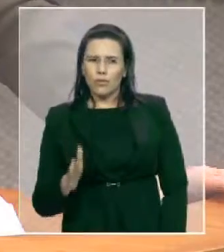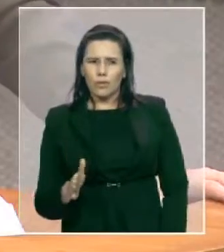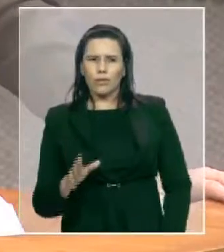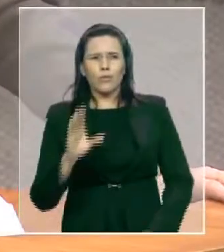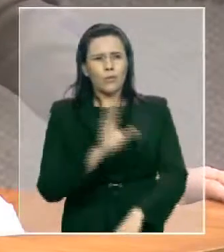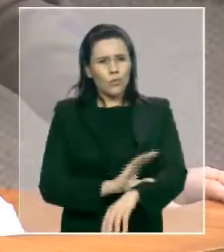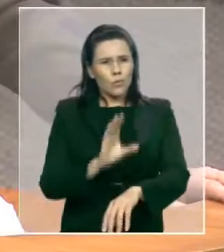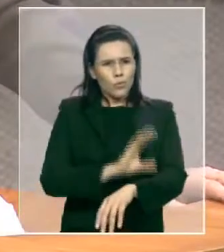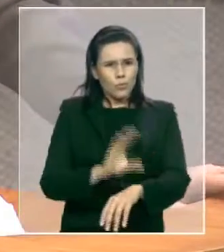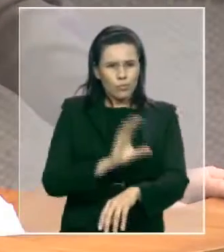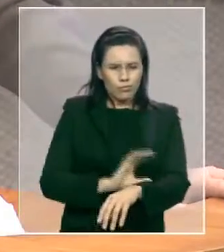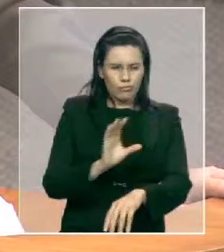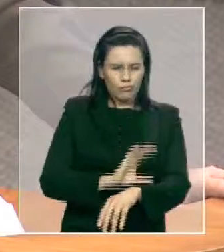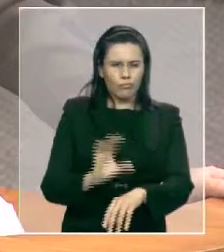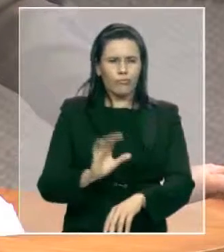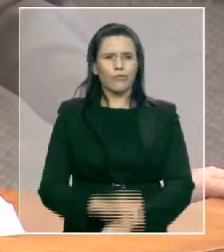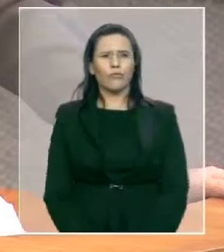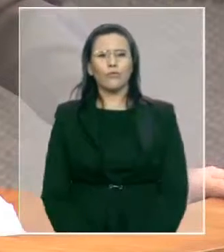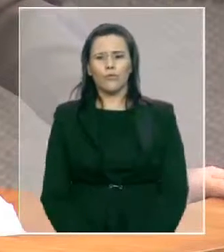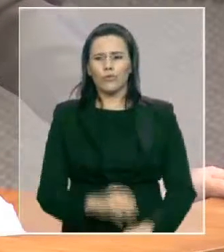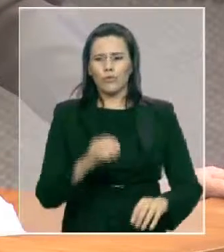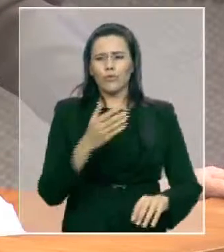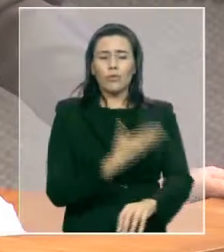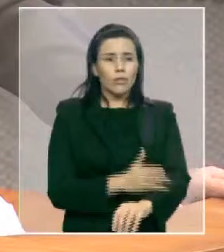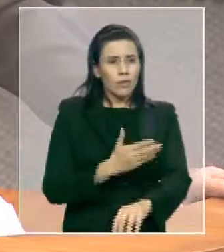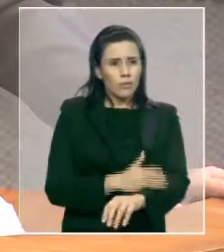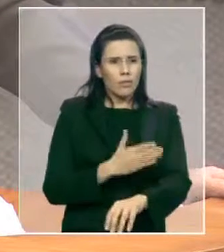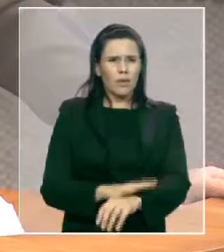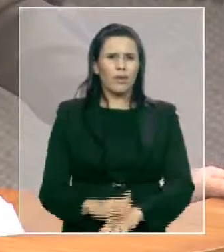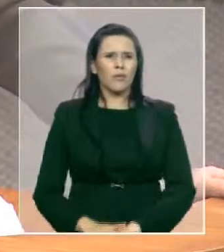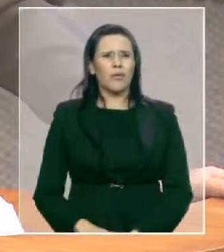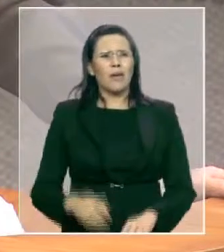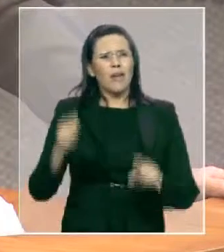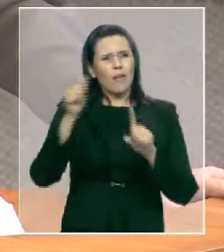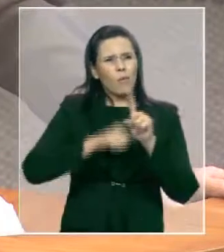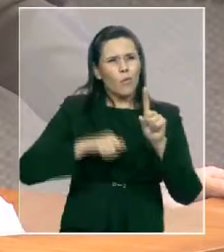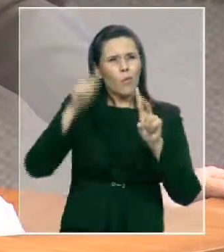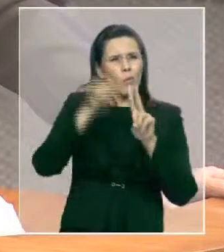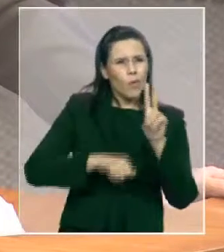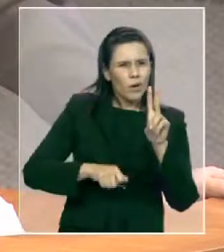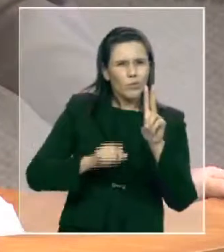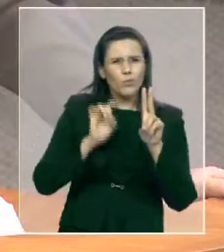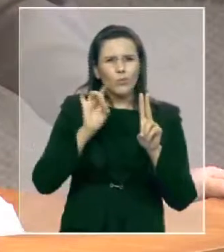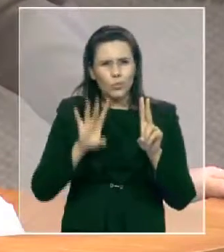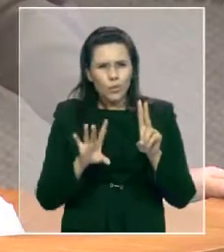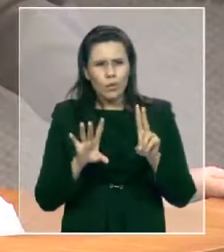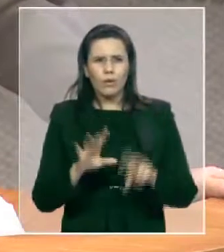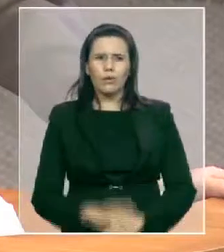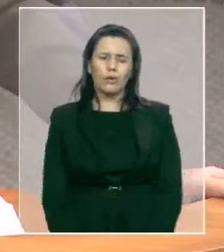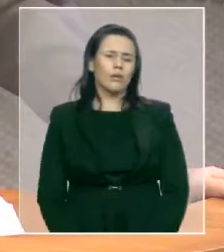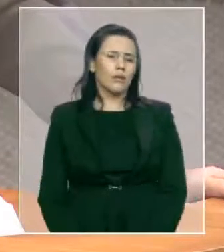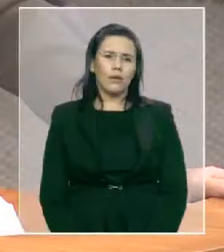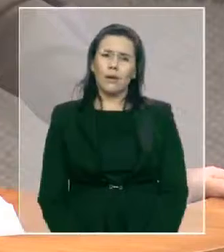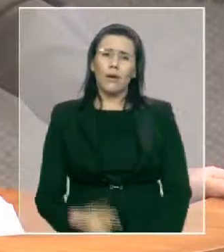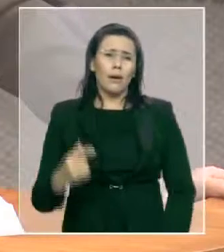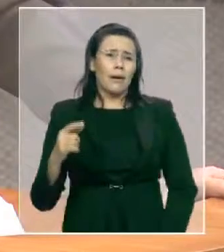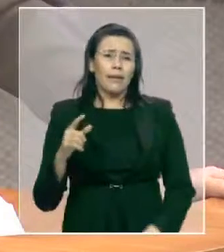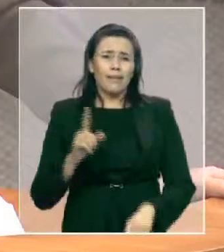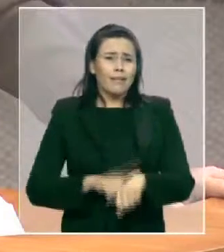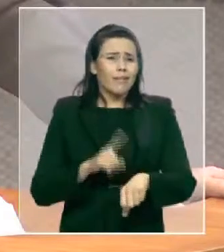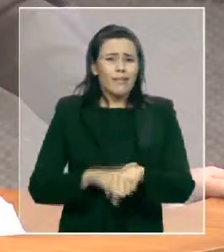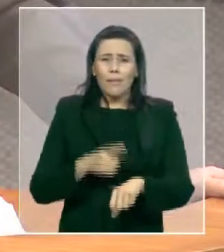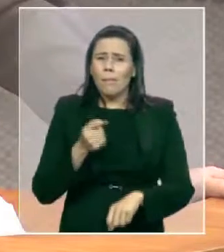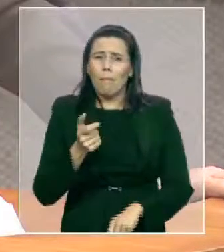para o Maranhão. E nós vamos pagar isso por muitos anos. O governo que se submete à